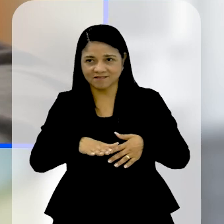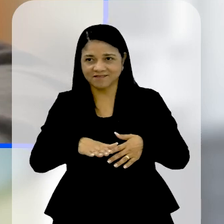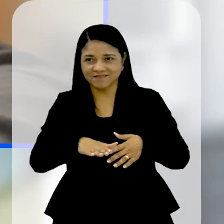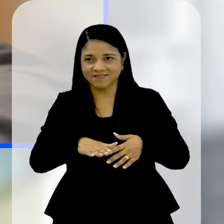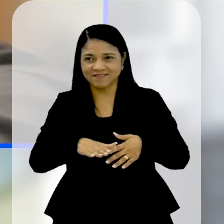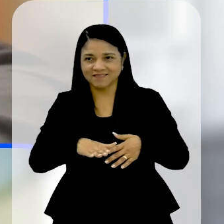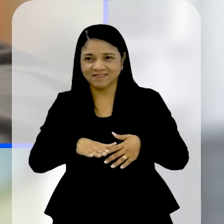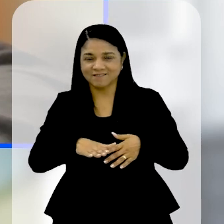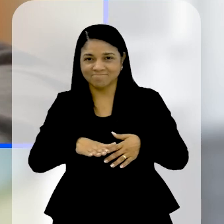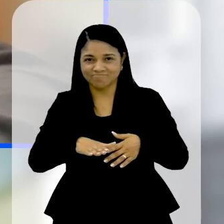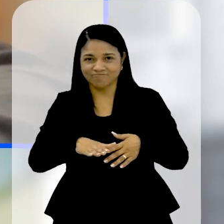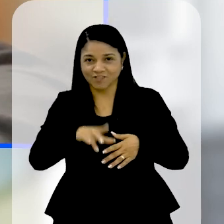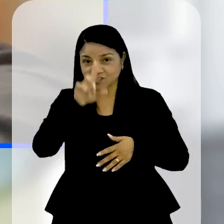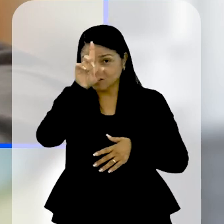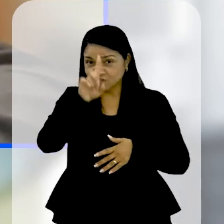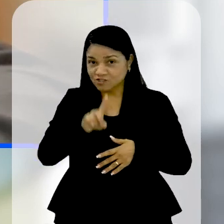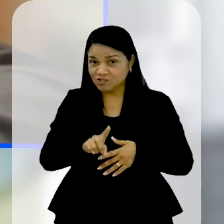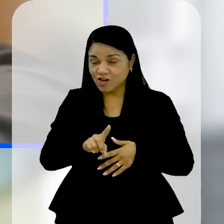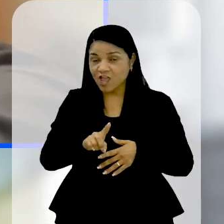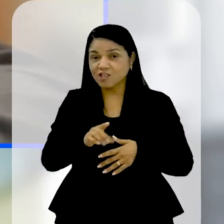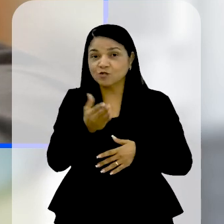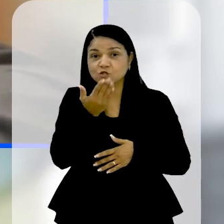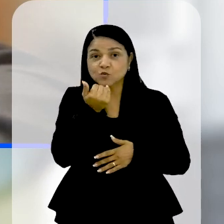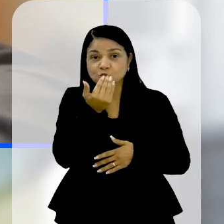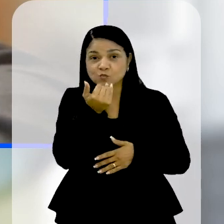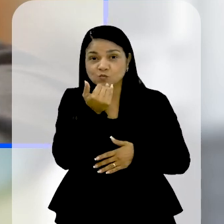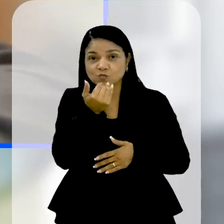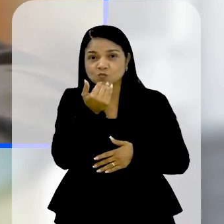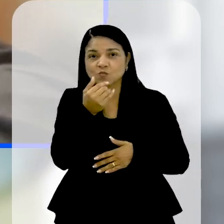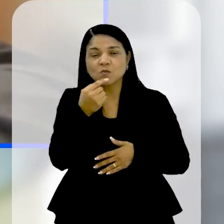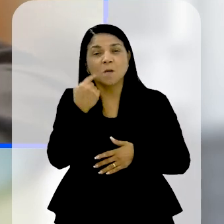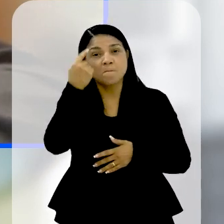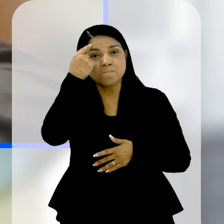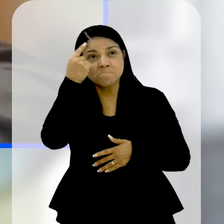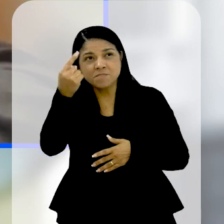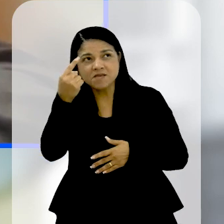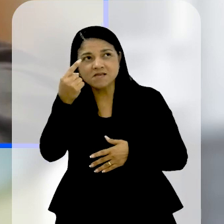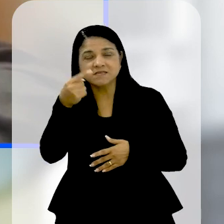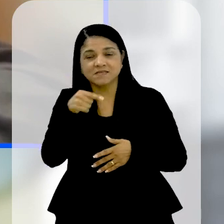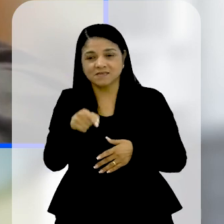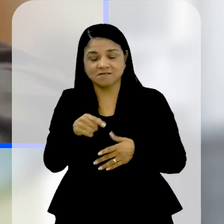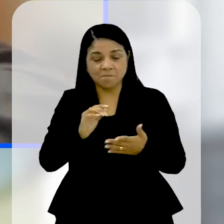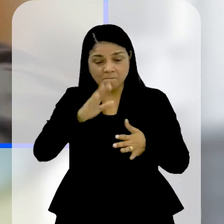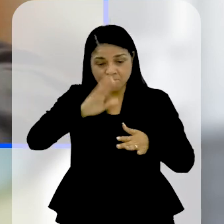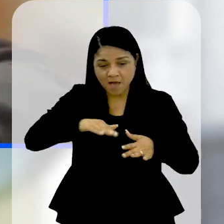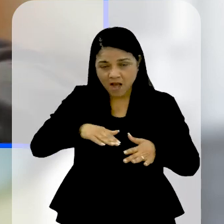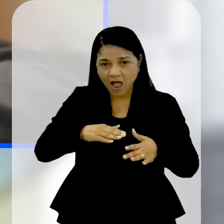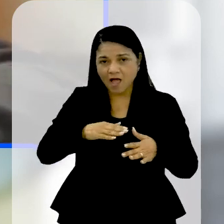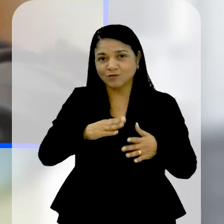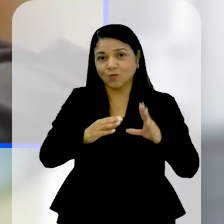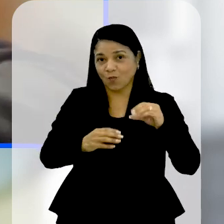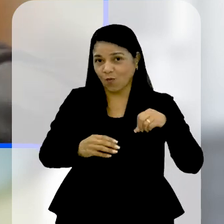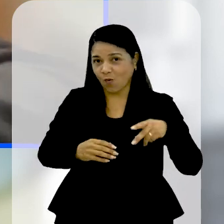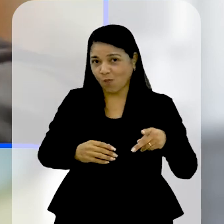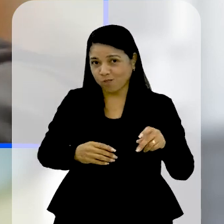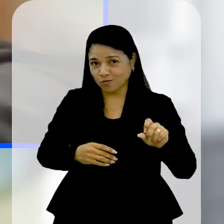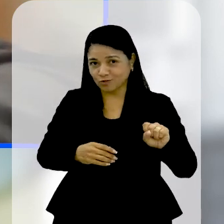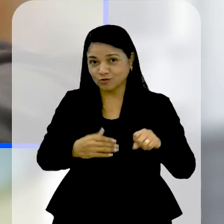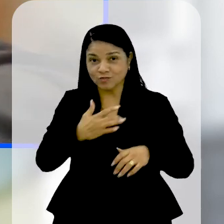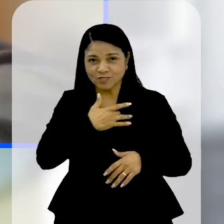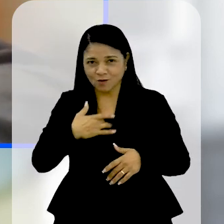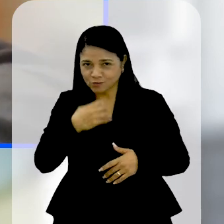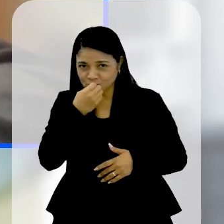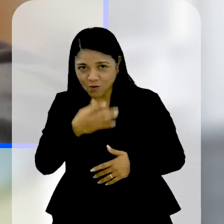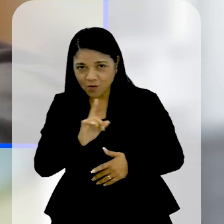manter a compra de leite para sua criança, achando que está fazendo um grande benefício, enquanto a partir dos